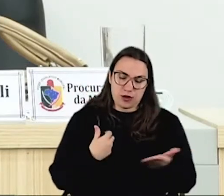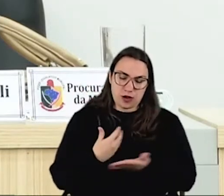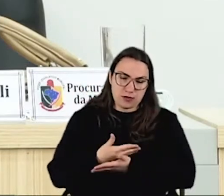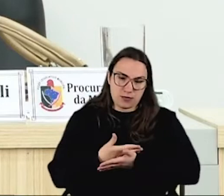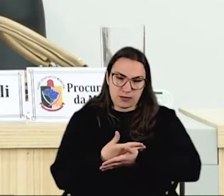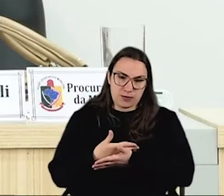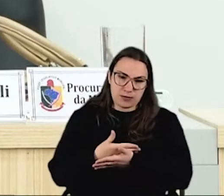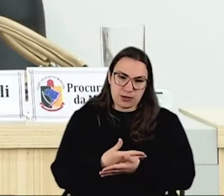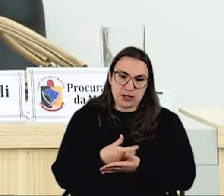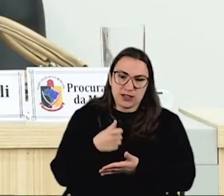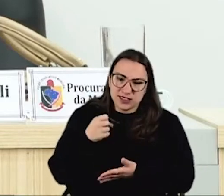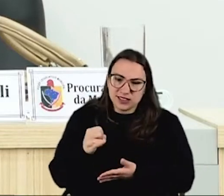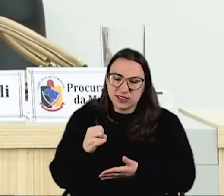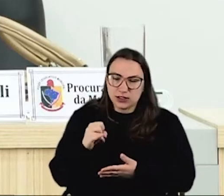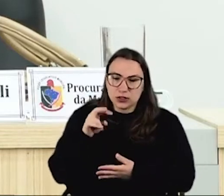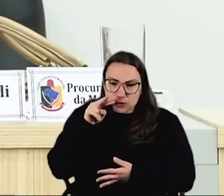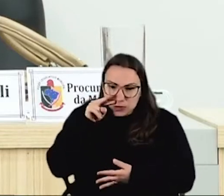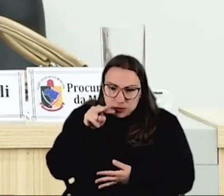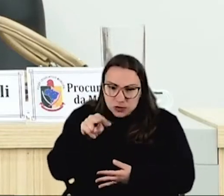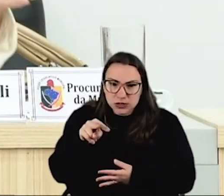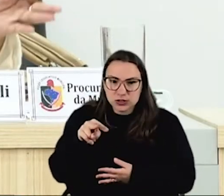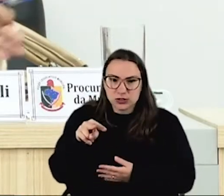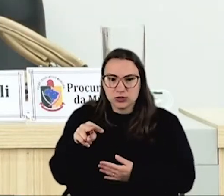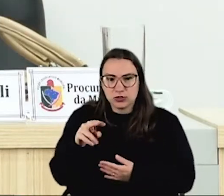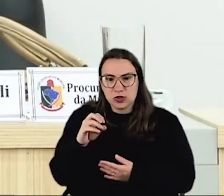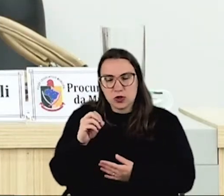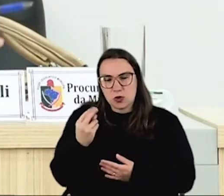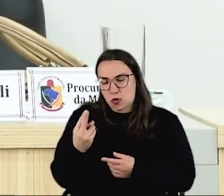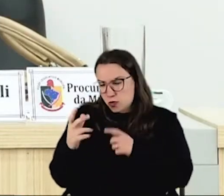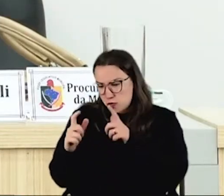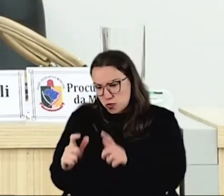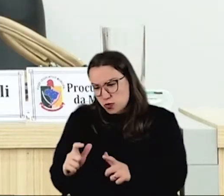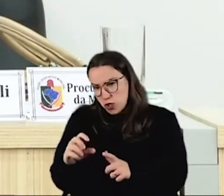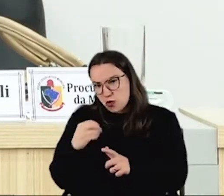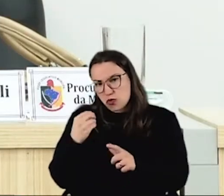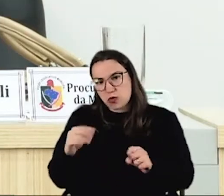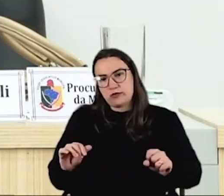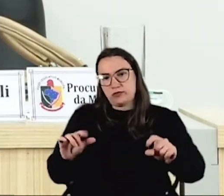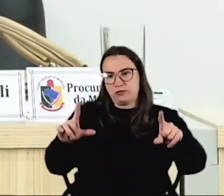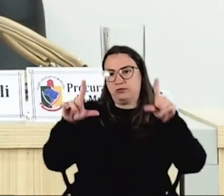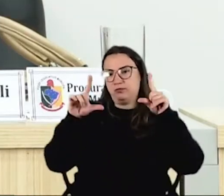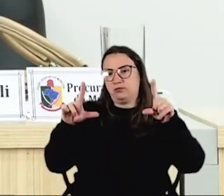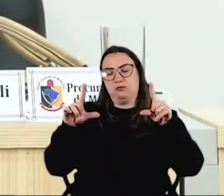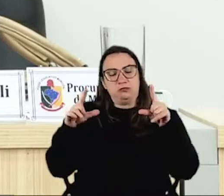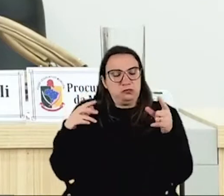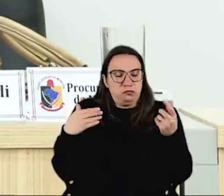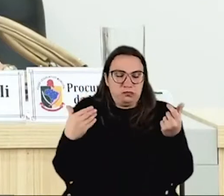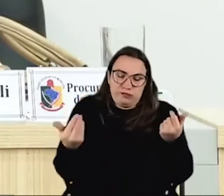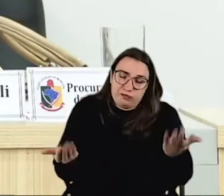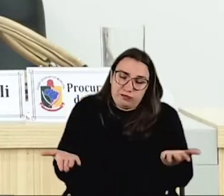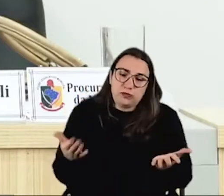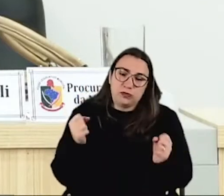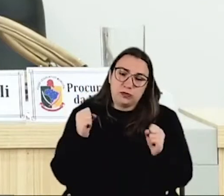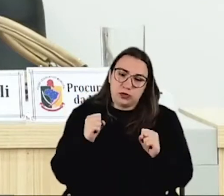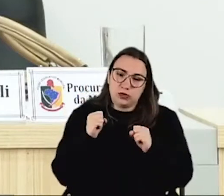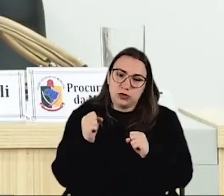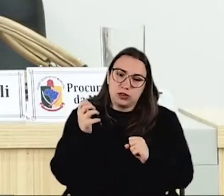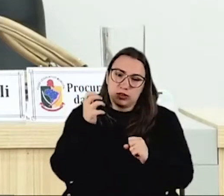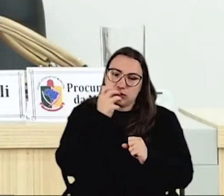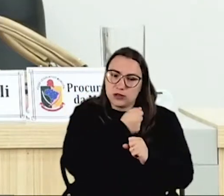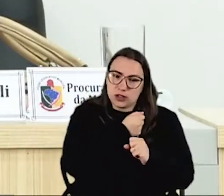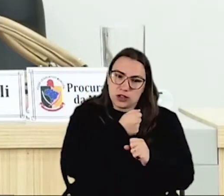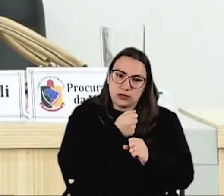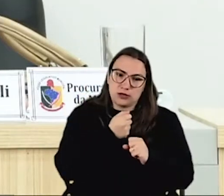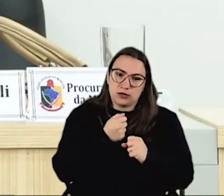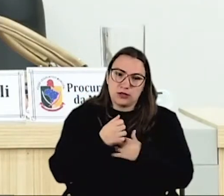repente tivesse visto, ou em algum local, o cartaz colocado em lugares públicos, teria tentado fazer